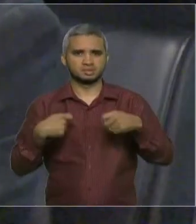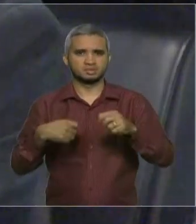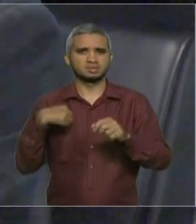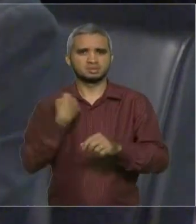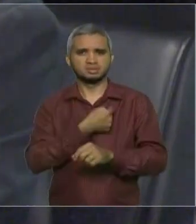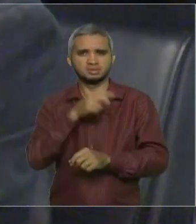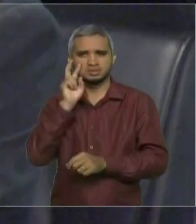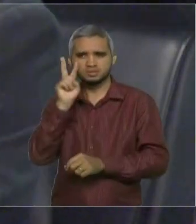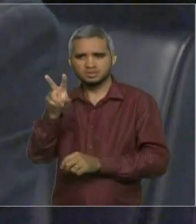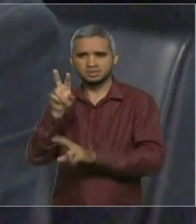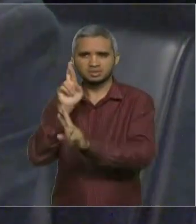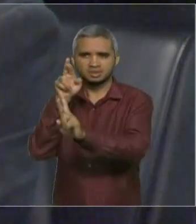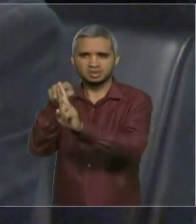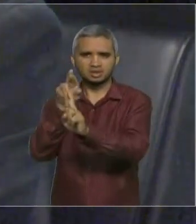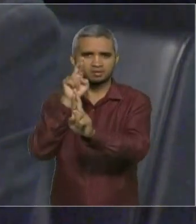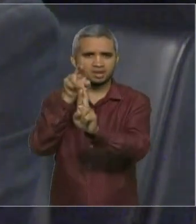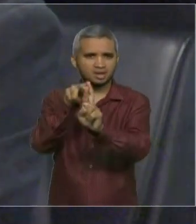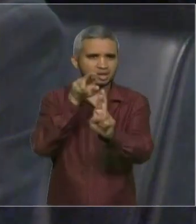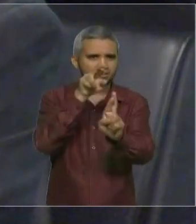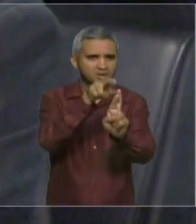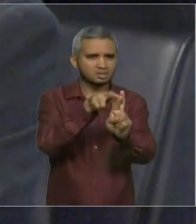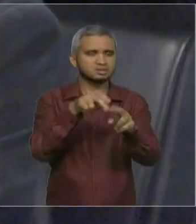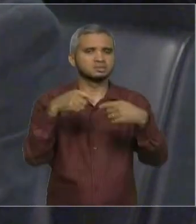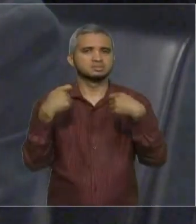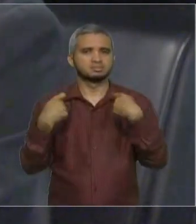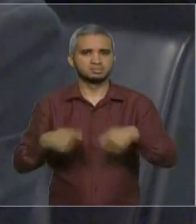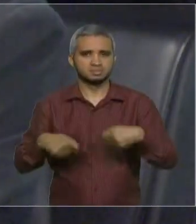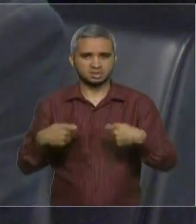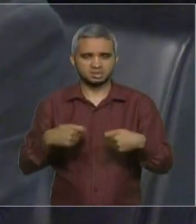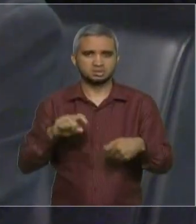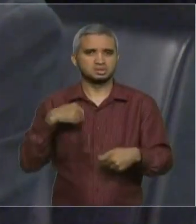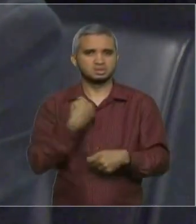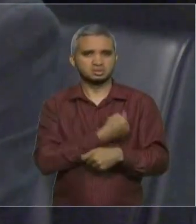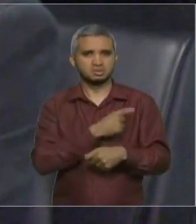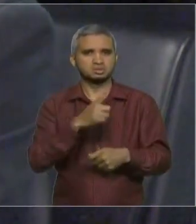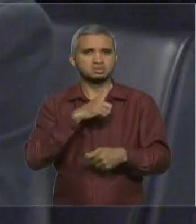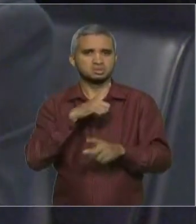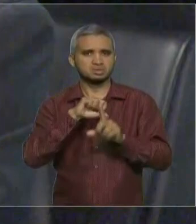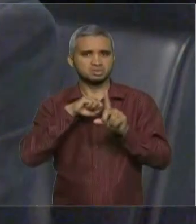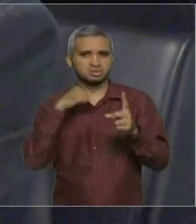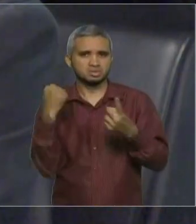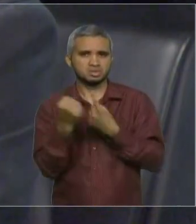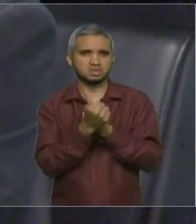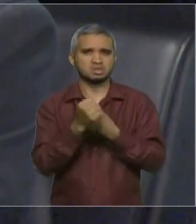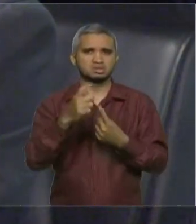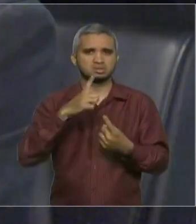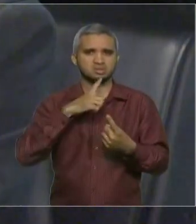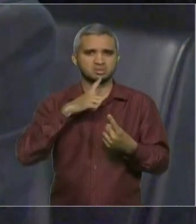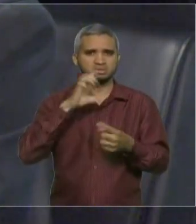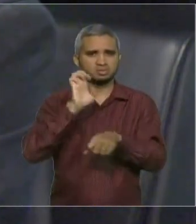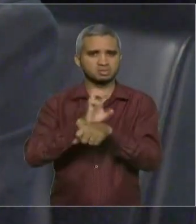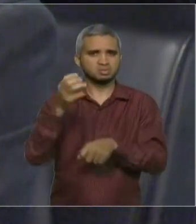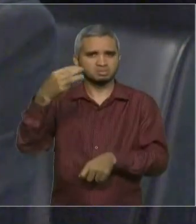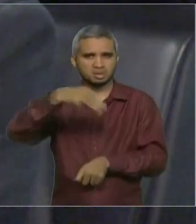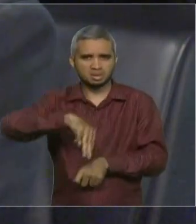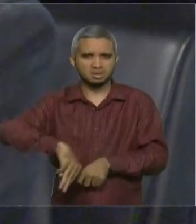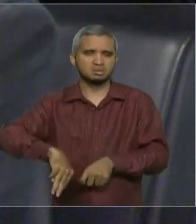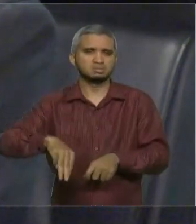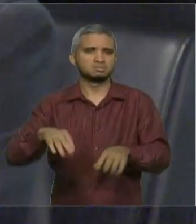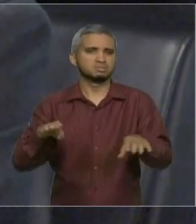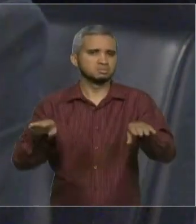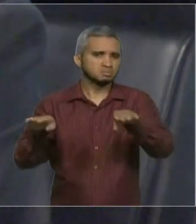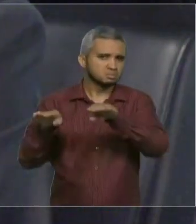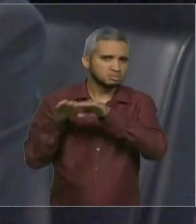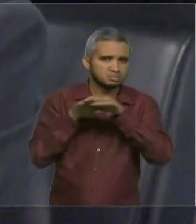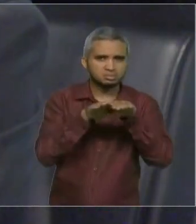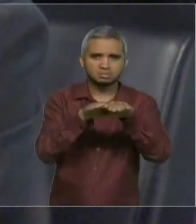que a gente construa uma cidade, uma sociedade, um estado do Maranhão que realmente seja de todos, porque a gente ainda está muito longe